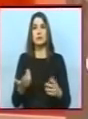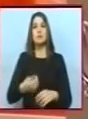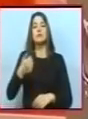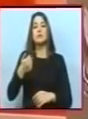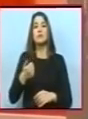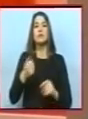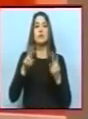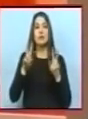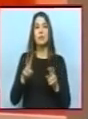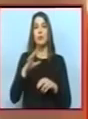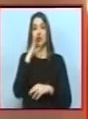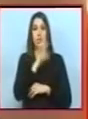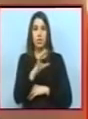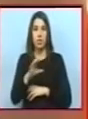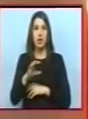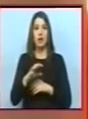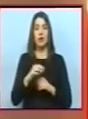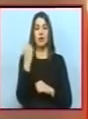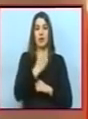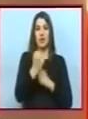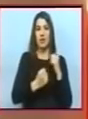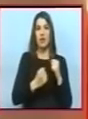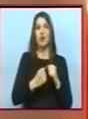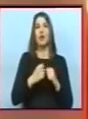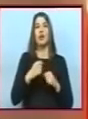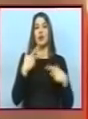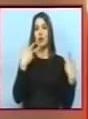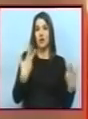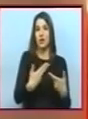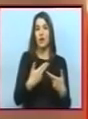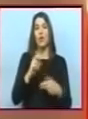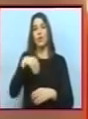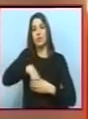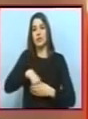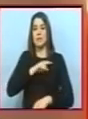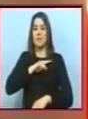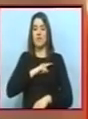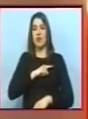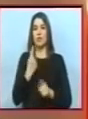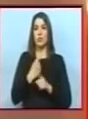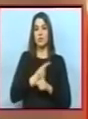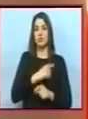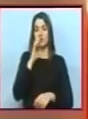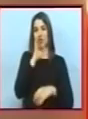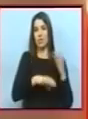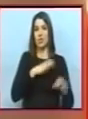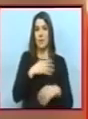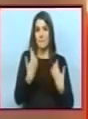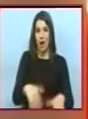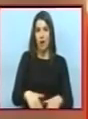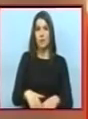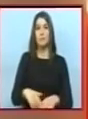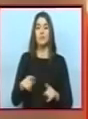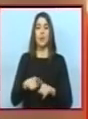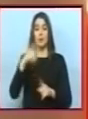Sobretudo as questões da calúnia e crimes praticados na reserva da intimidade. Portanto, a pessoa sente-se